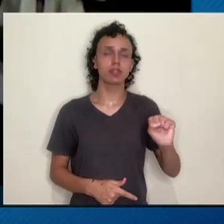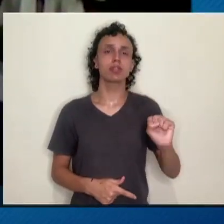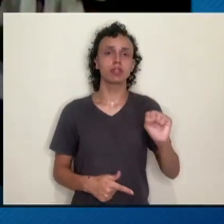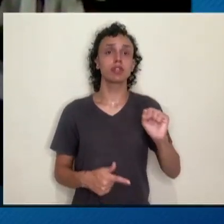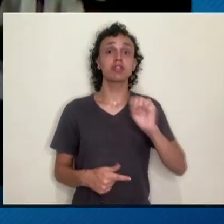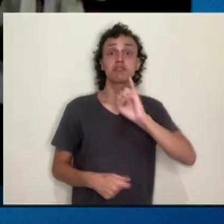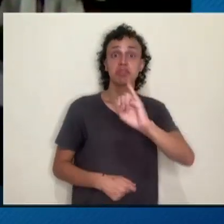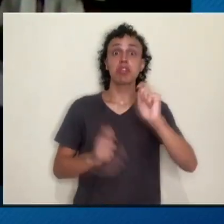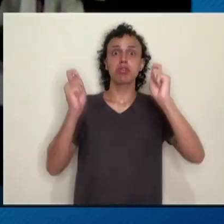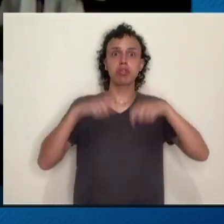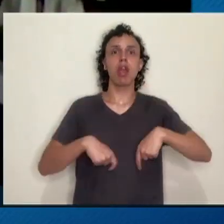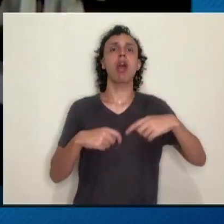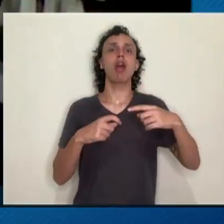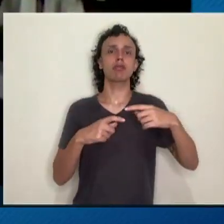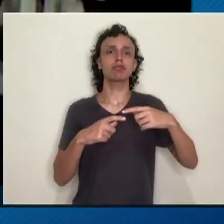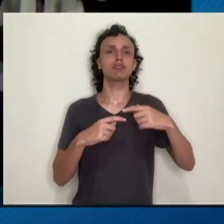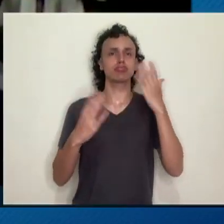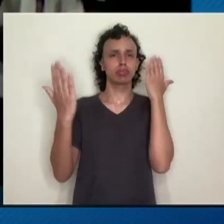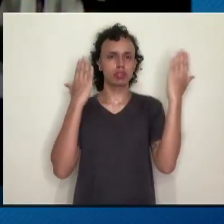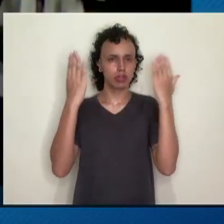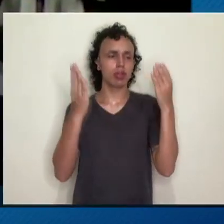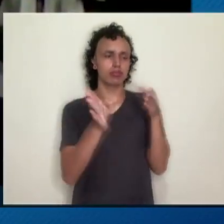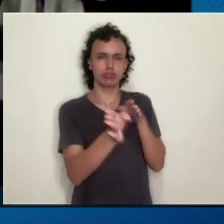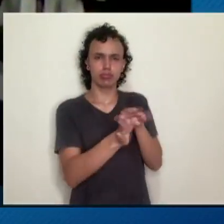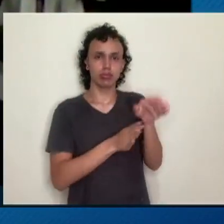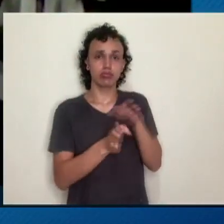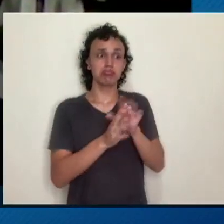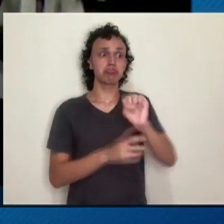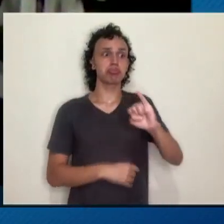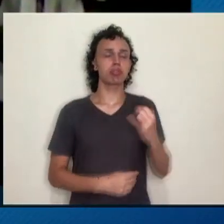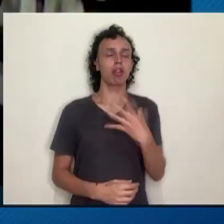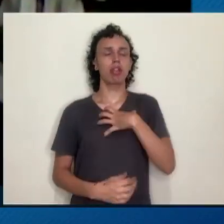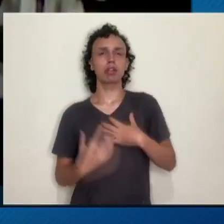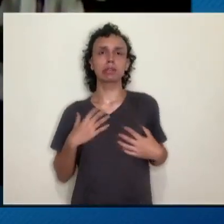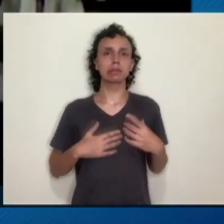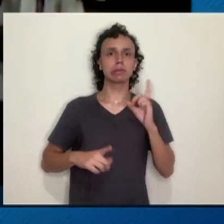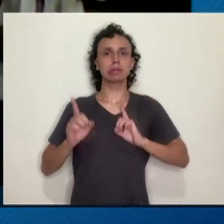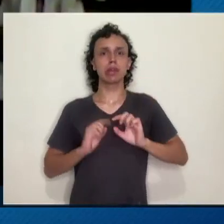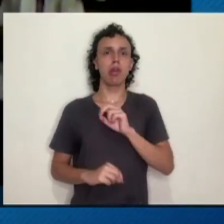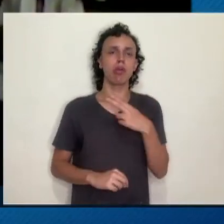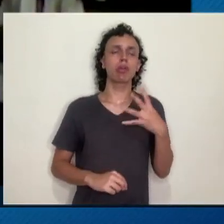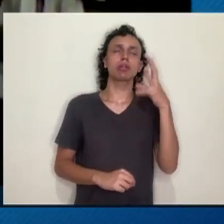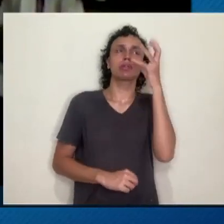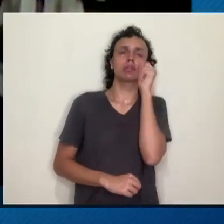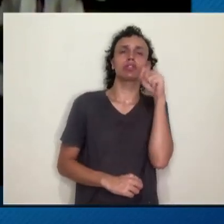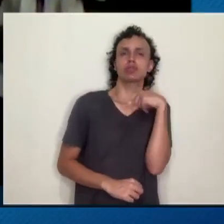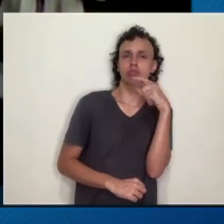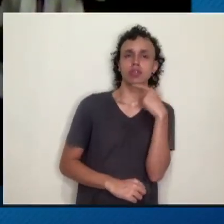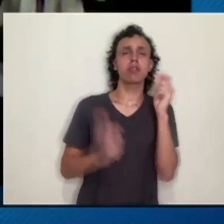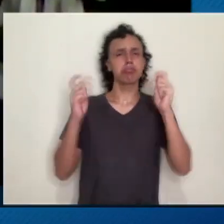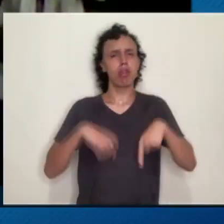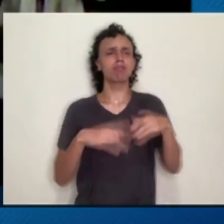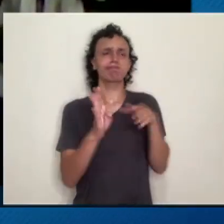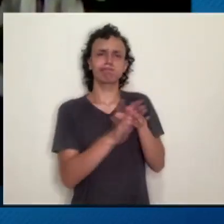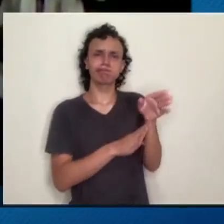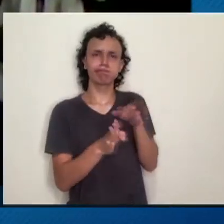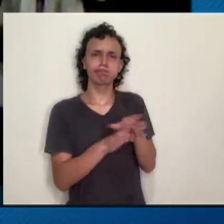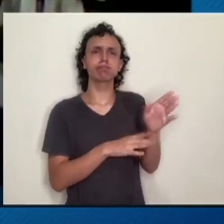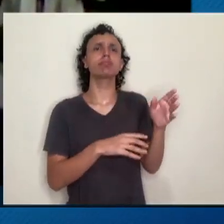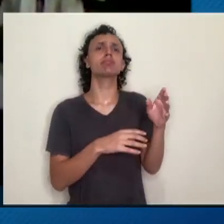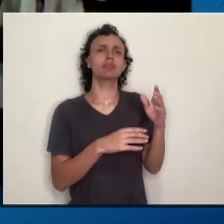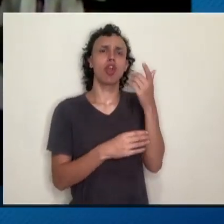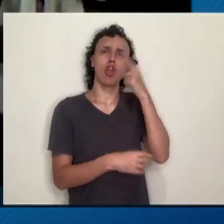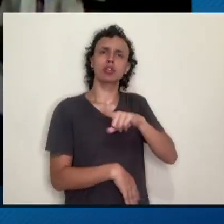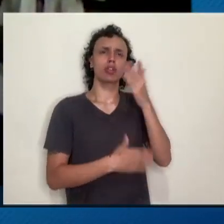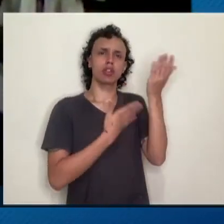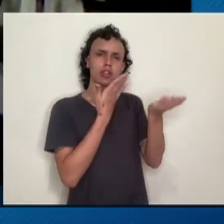E, se tiver como, fazer acompanhamento psicológico, principalmente se a pessoa estiver se sentindo deprimida, estiver com insônia. Dá para